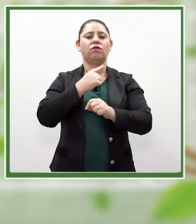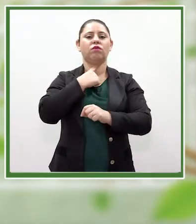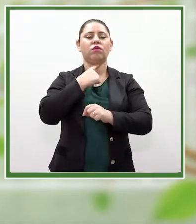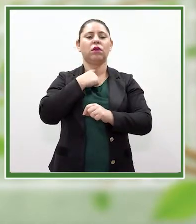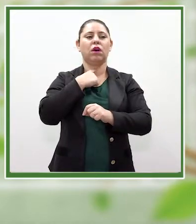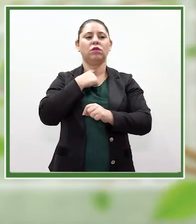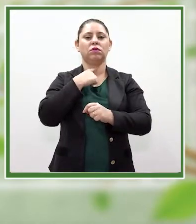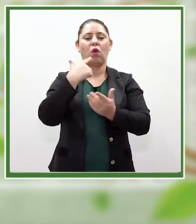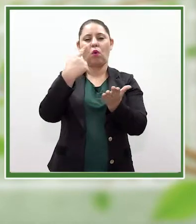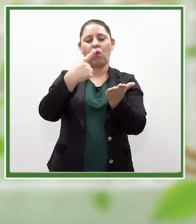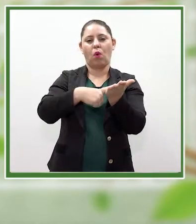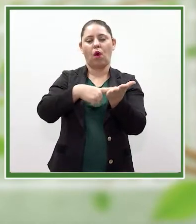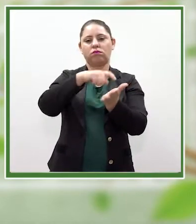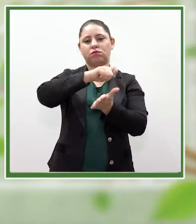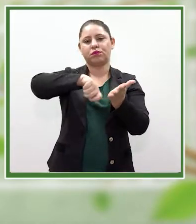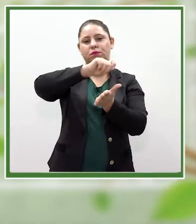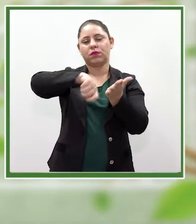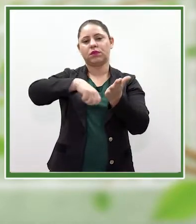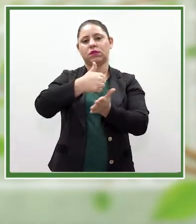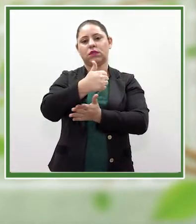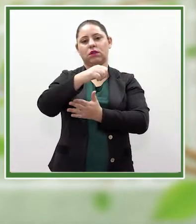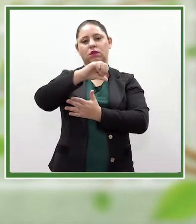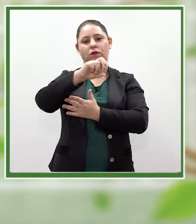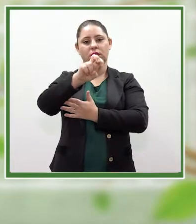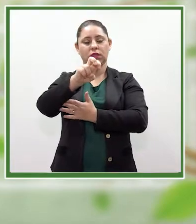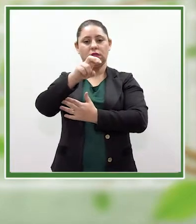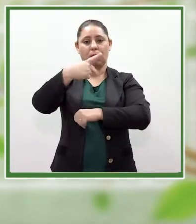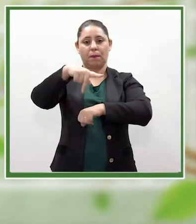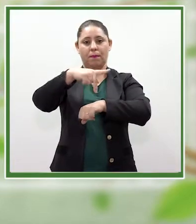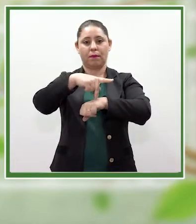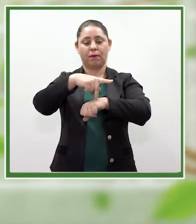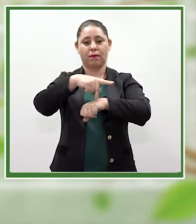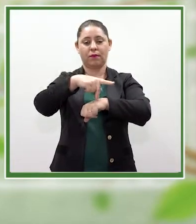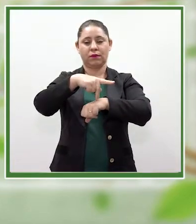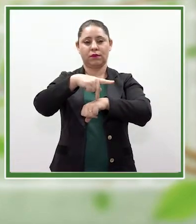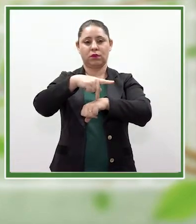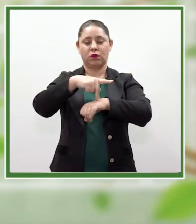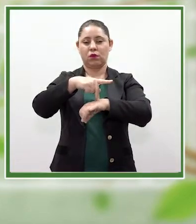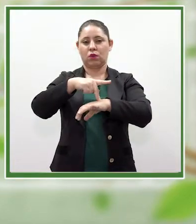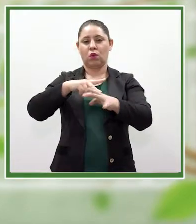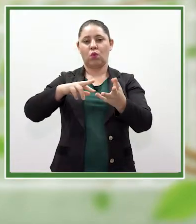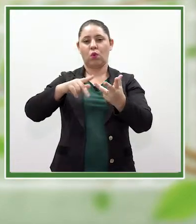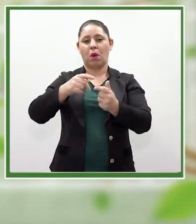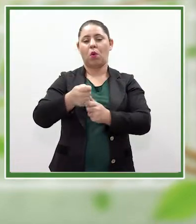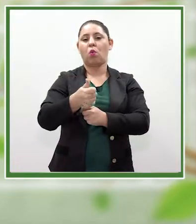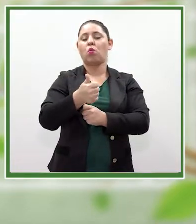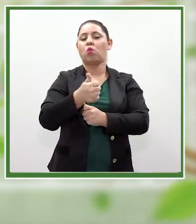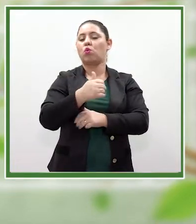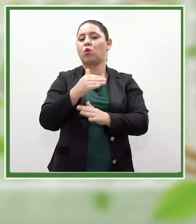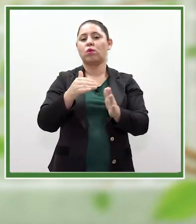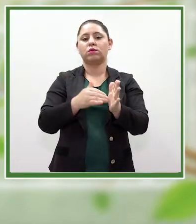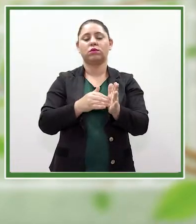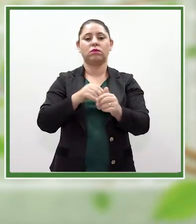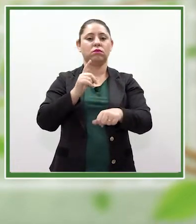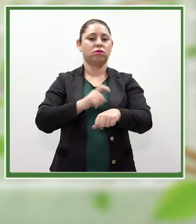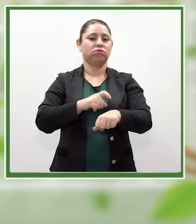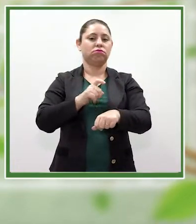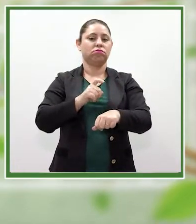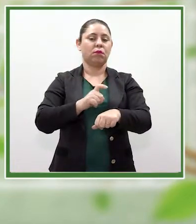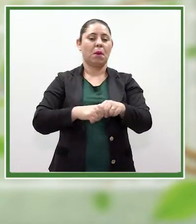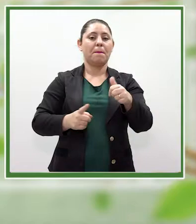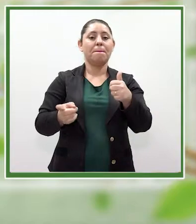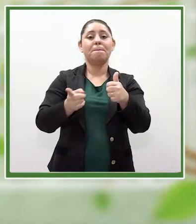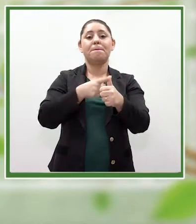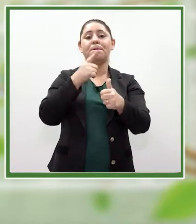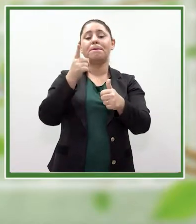Nesse momento, houve a intenção, ou assinaram esse acordo 195 países, né, praticamente todos os países